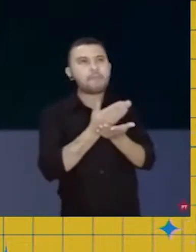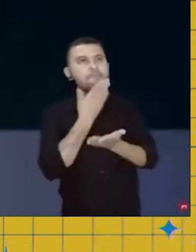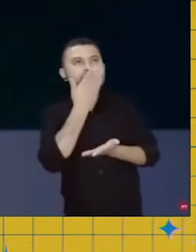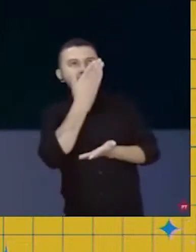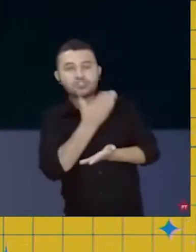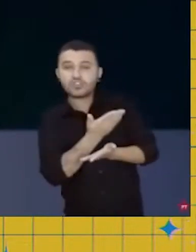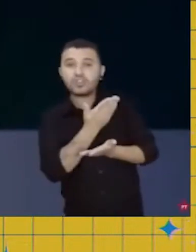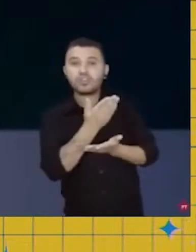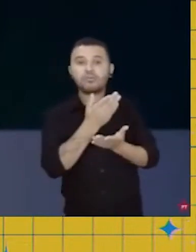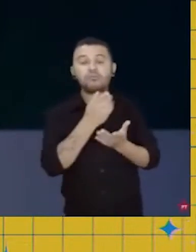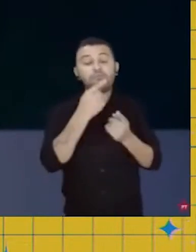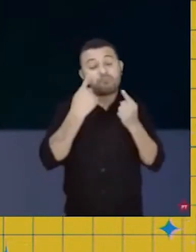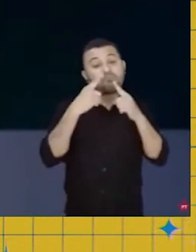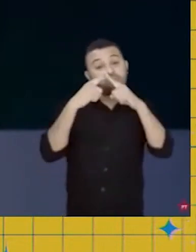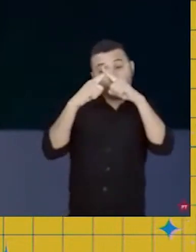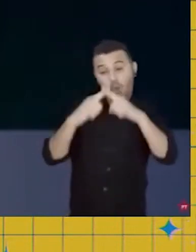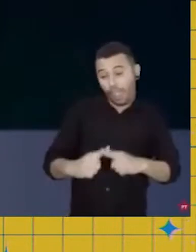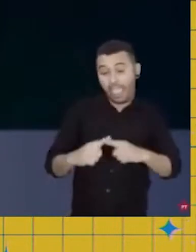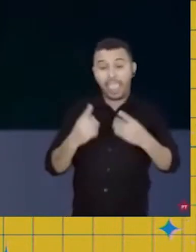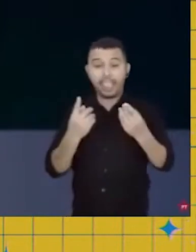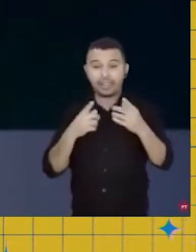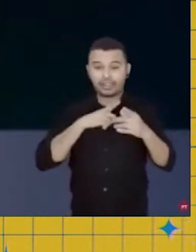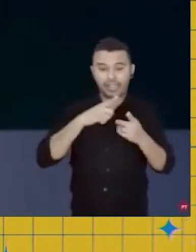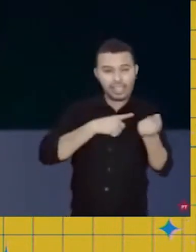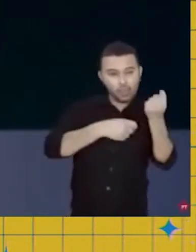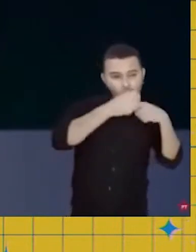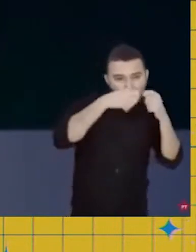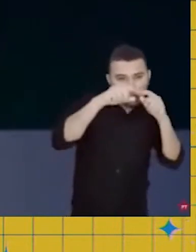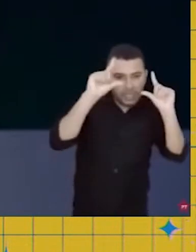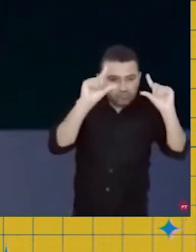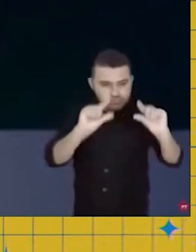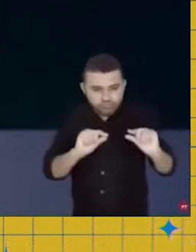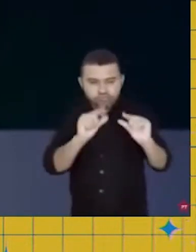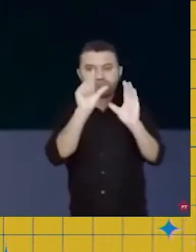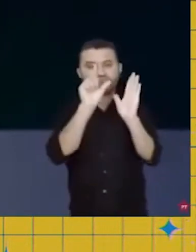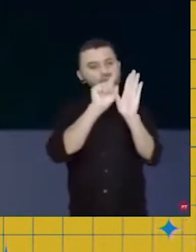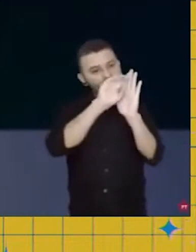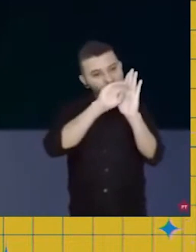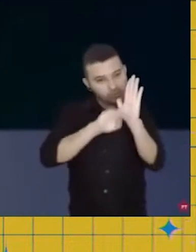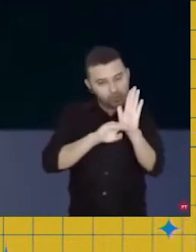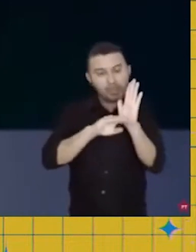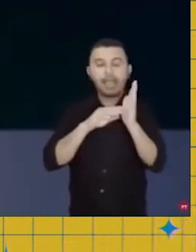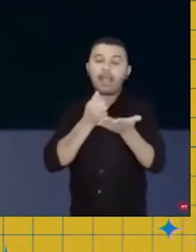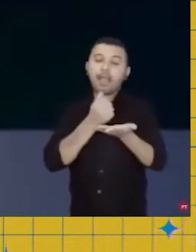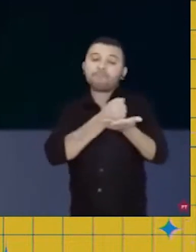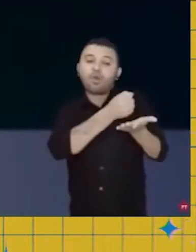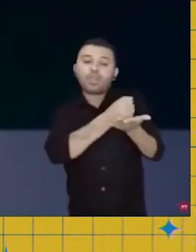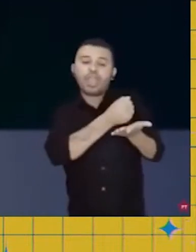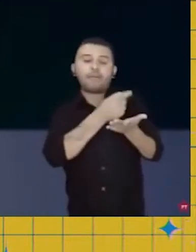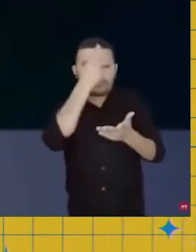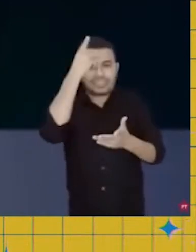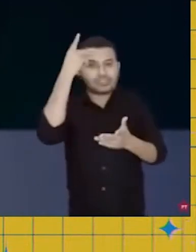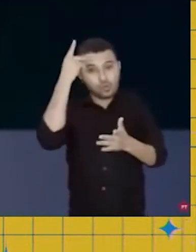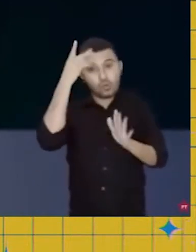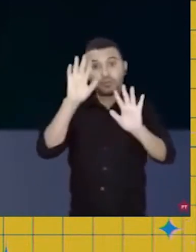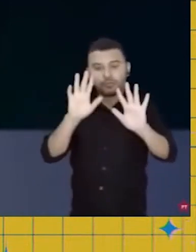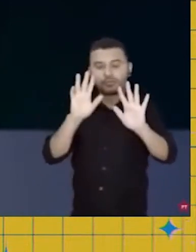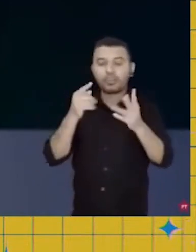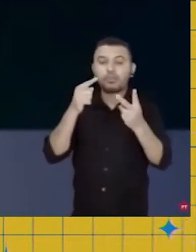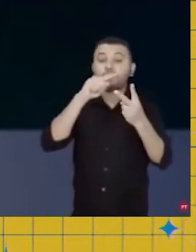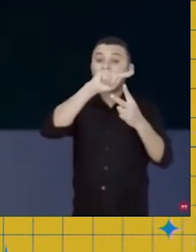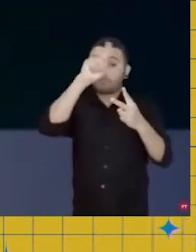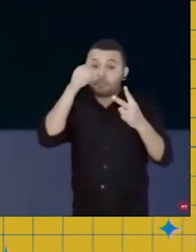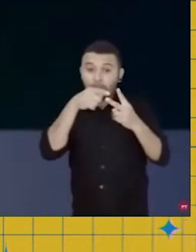uma concorrência no mercado e baixar as taxas de juros da ponta consumidor e junto com isso é uma mesma pergunta porque isso